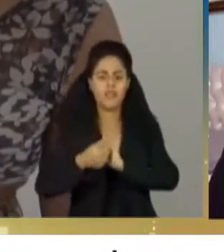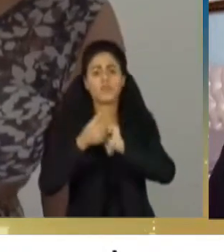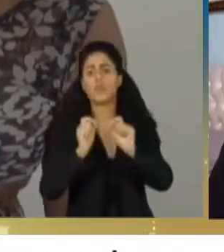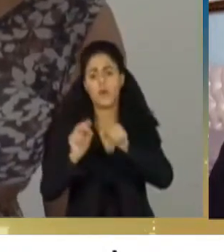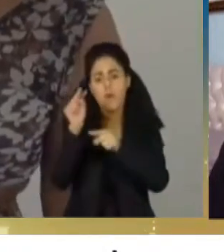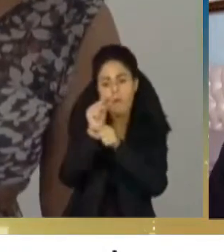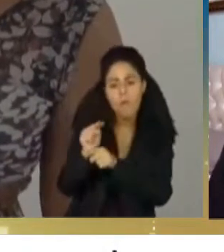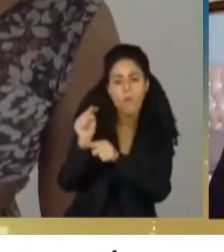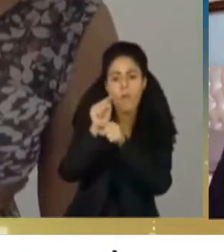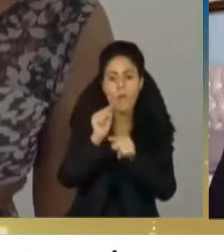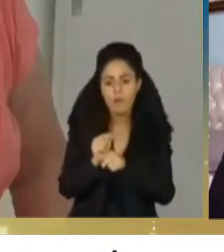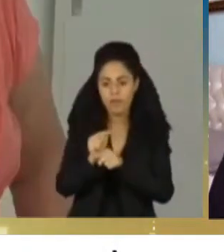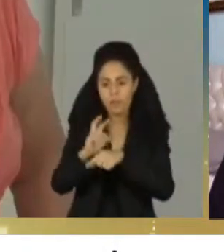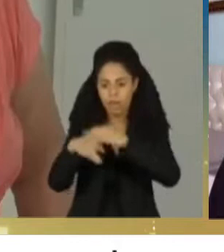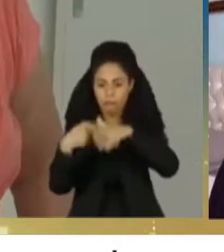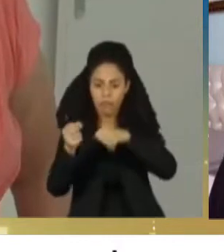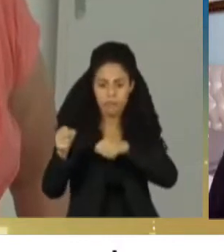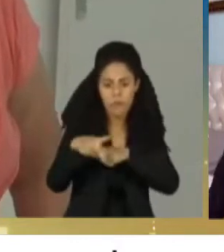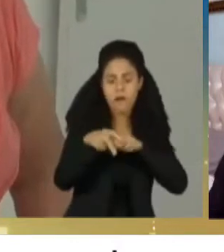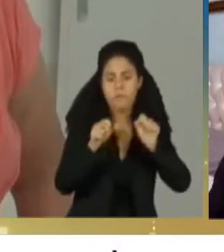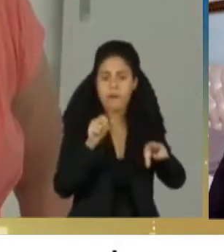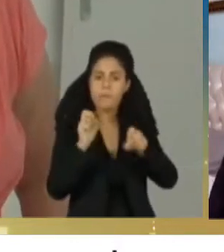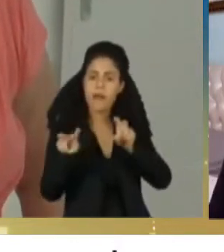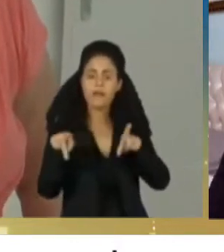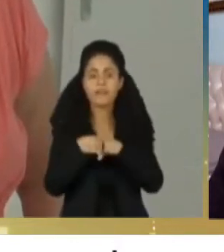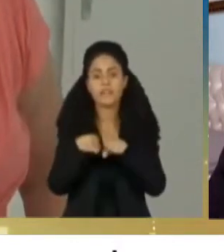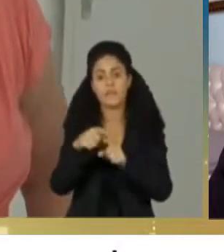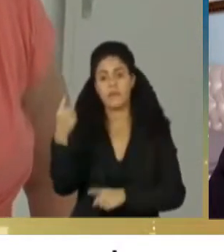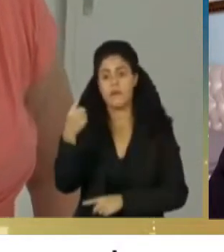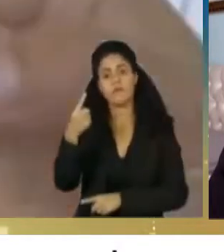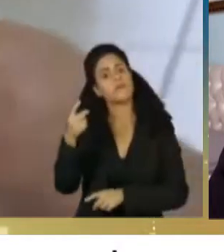essas vacinas fossem aprovadas no Brasil.